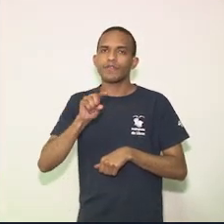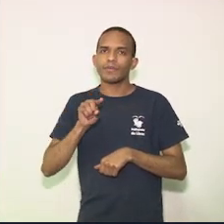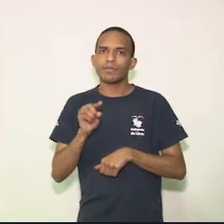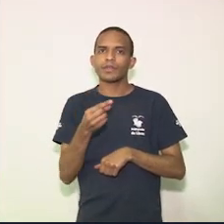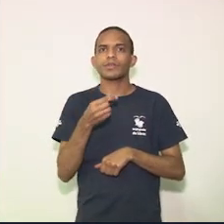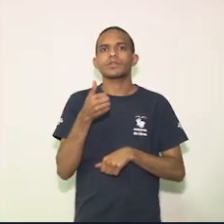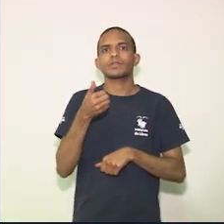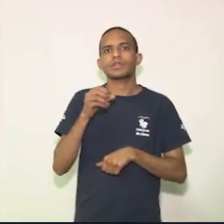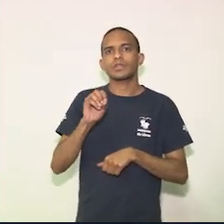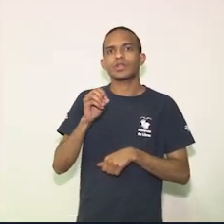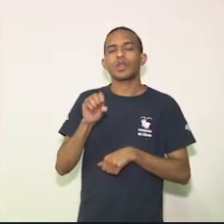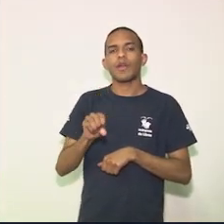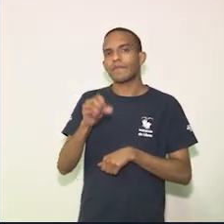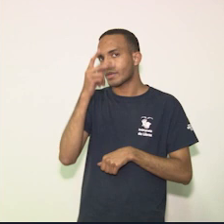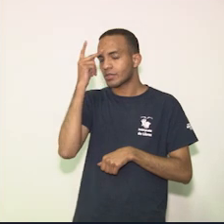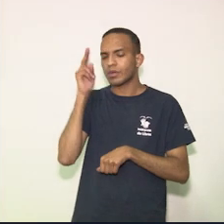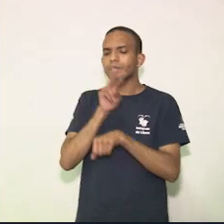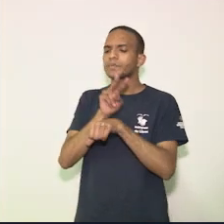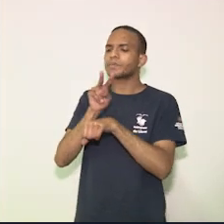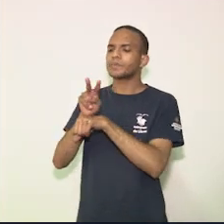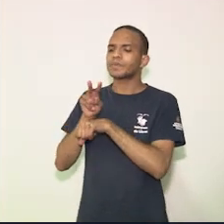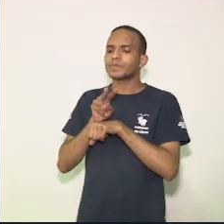629.109 pessoas